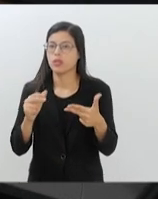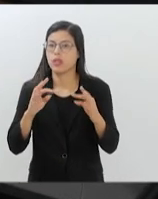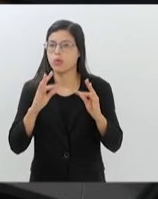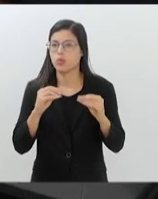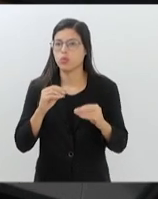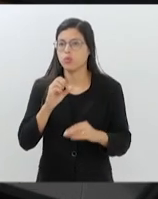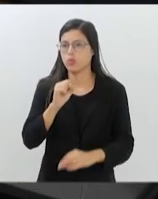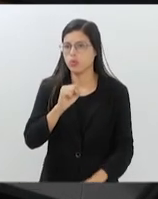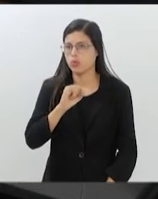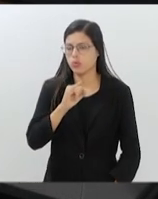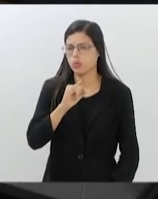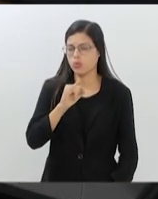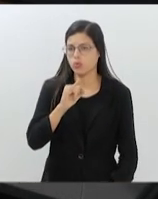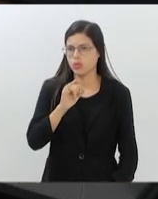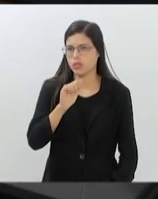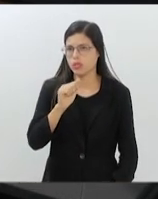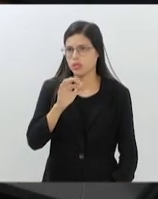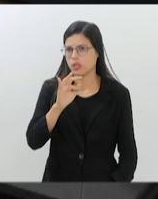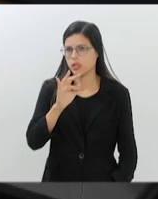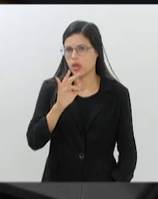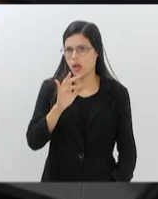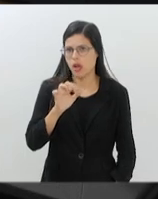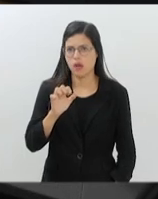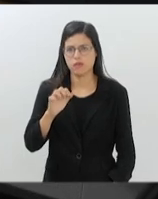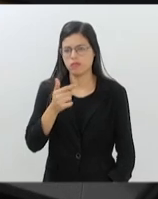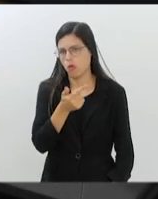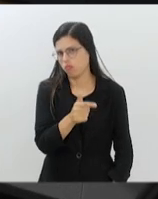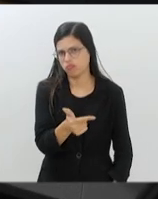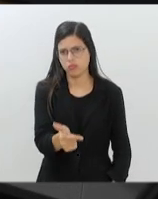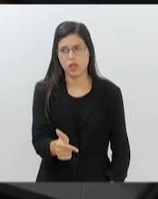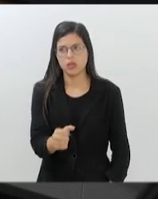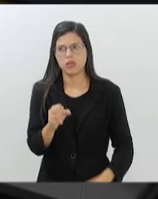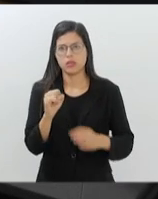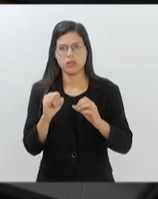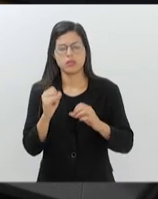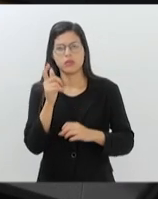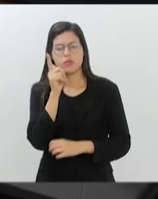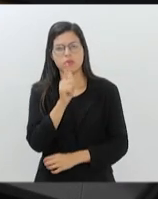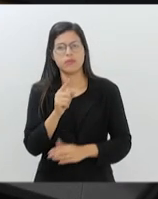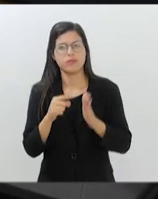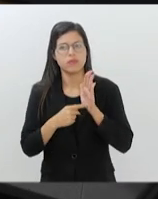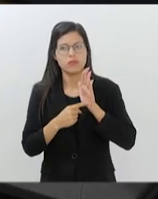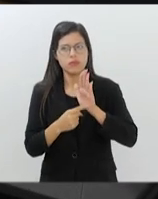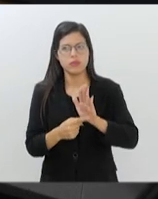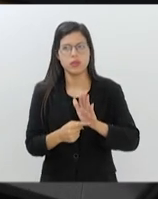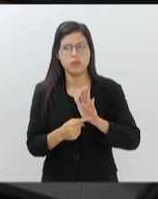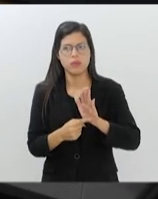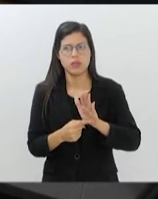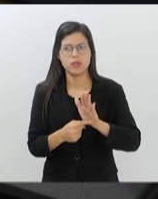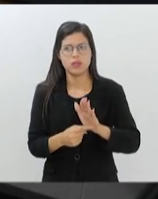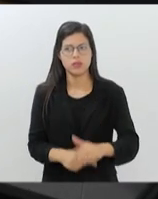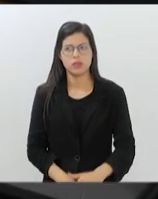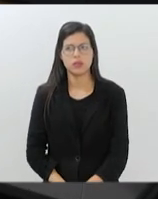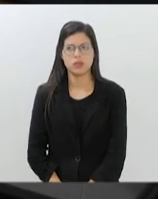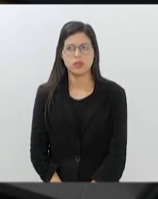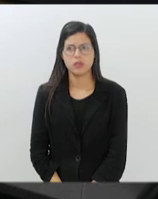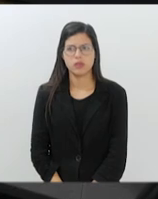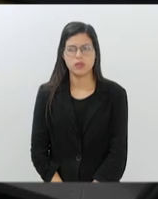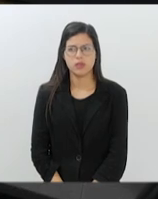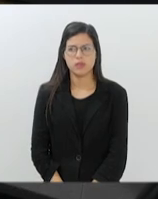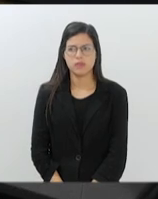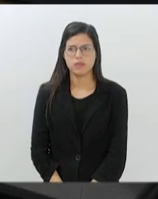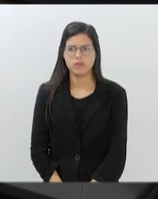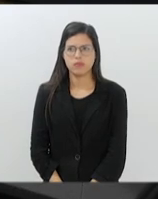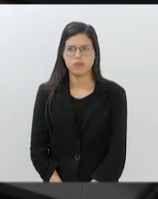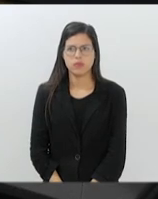vez não tem nenhuma prestação de contas no CF se o senhor puder apresentar pra gente também interessante porque oaf o CAF não sei que tá aberto ali